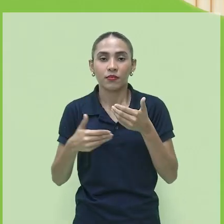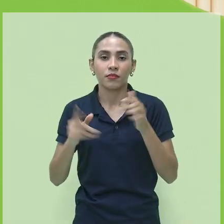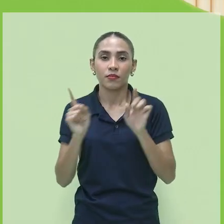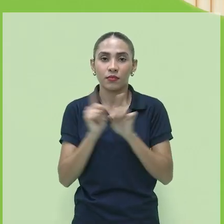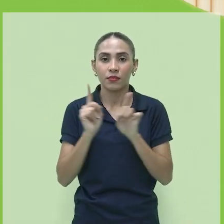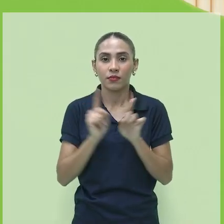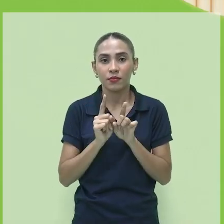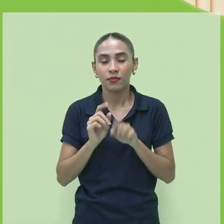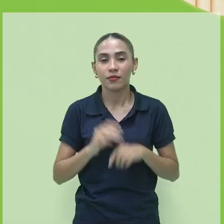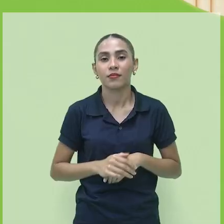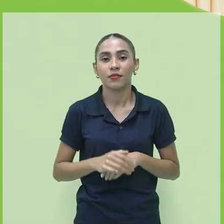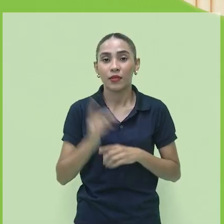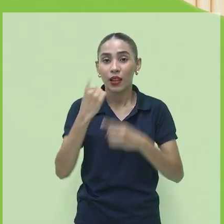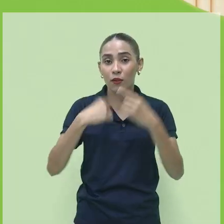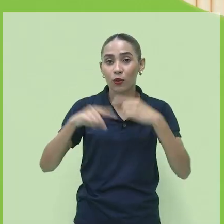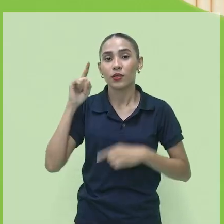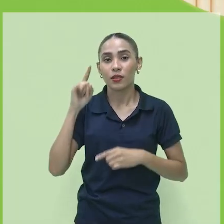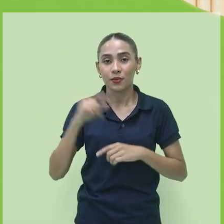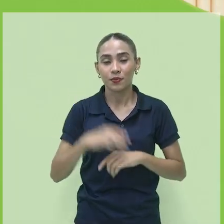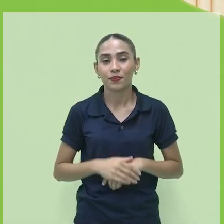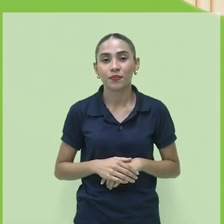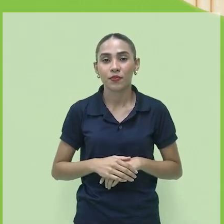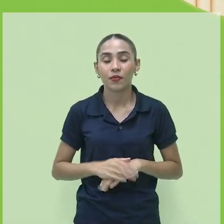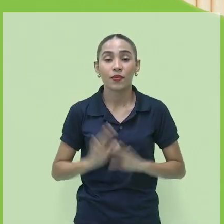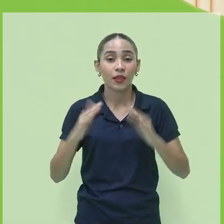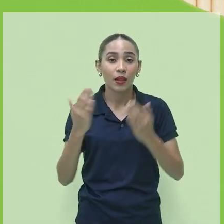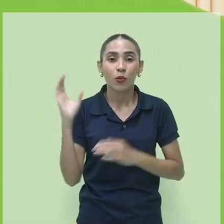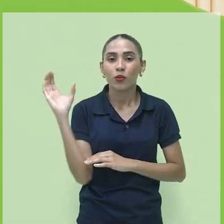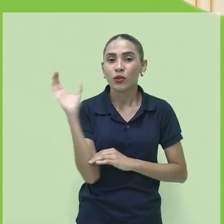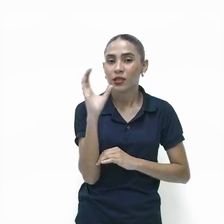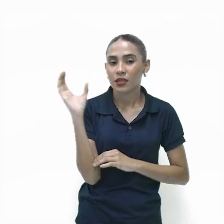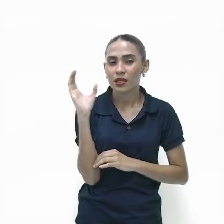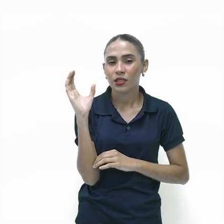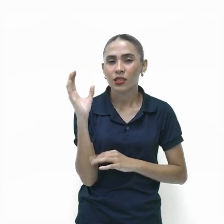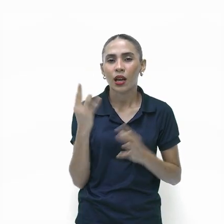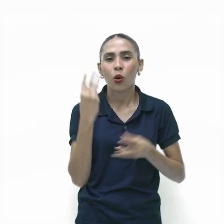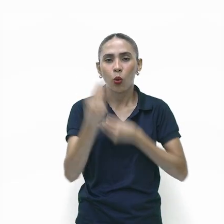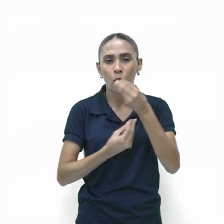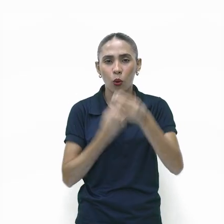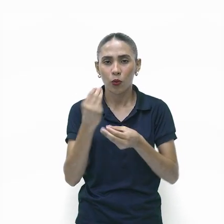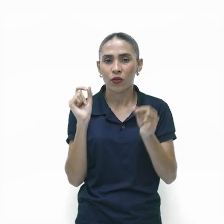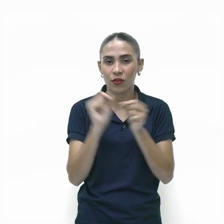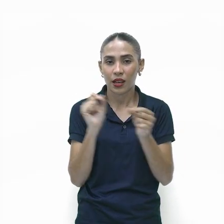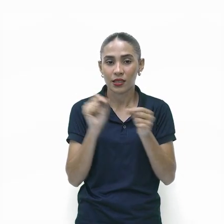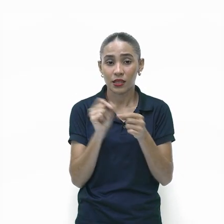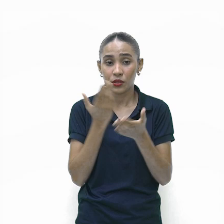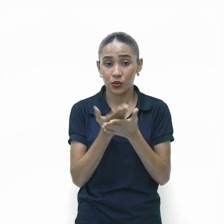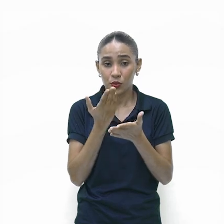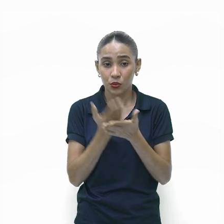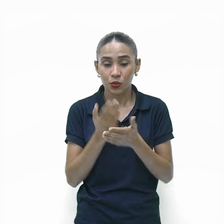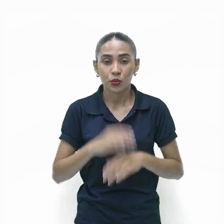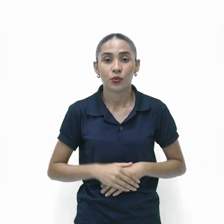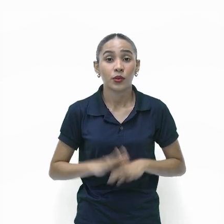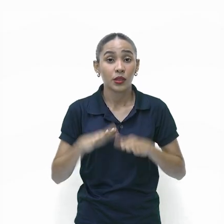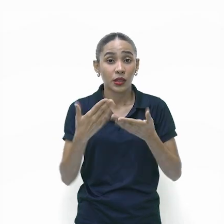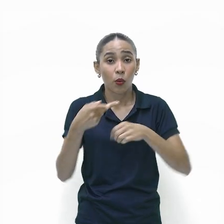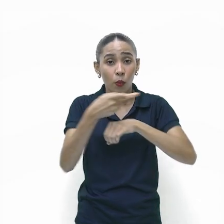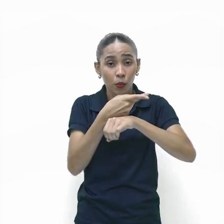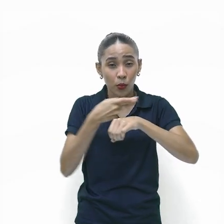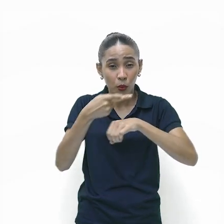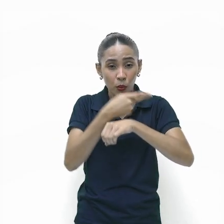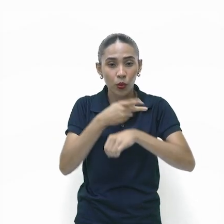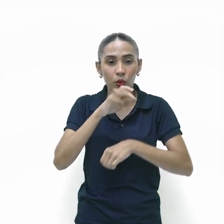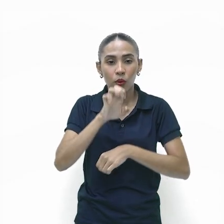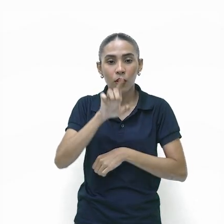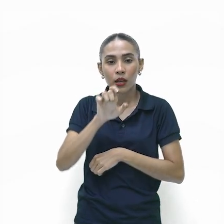esse amadurecimento evolucionário, né? Como os cientistas eles fazem esses estudos? Eles são verdadeiros